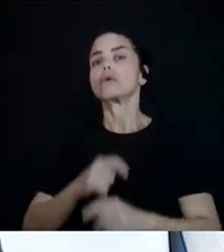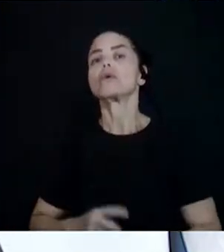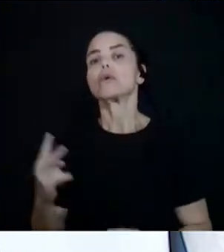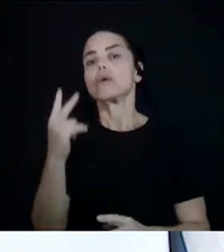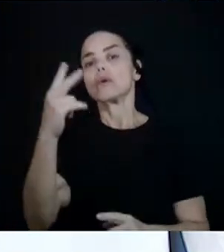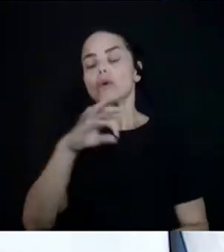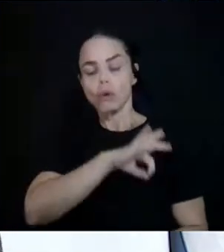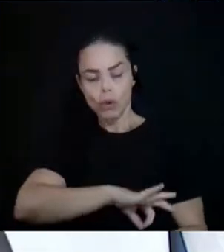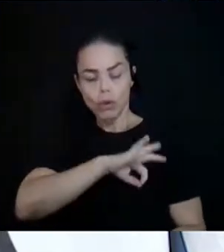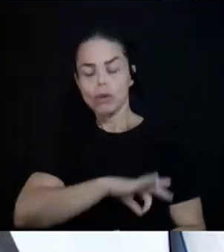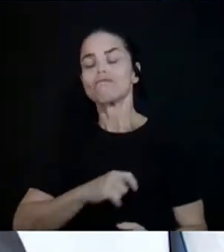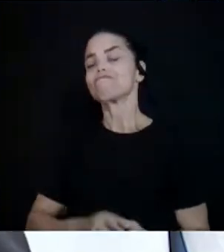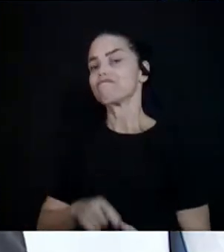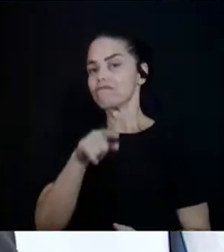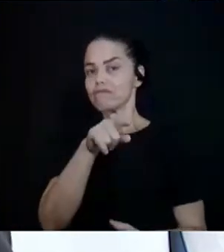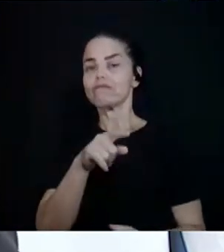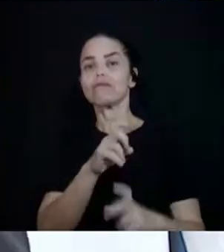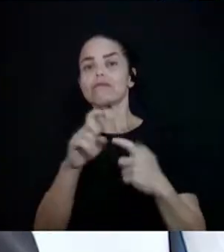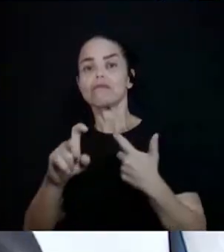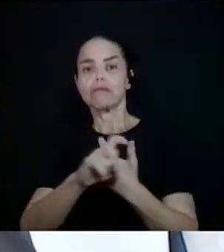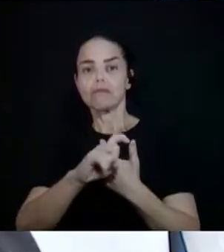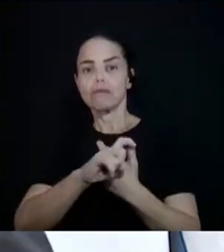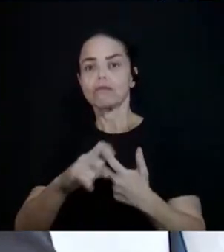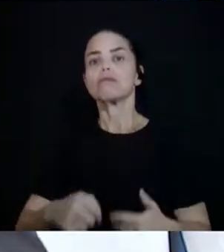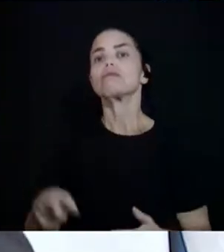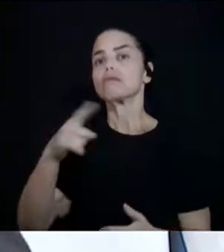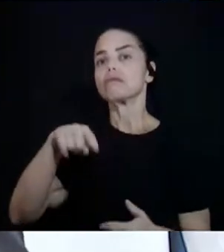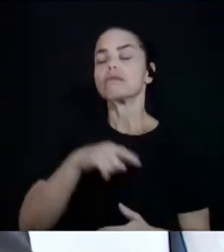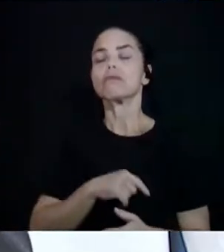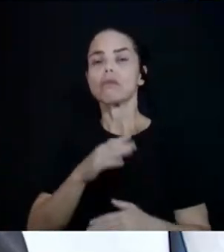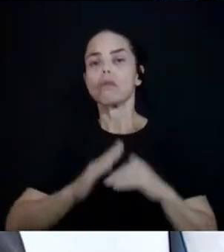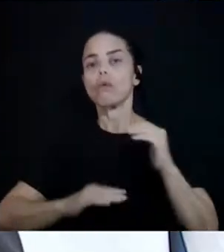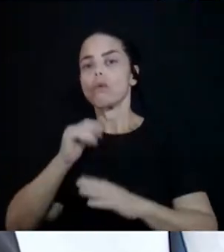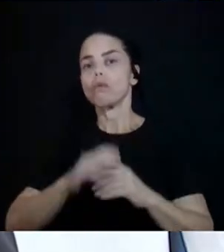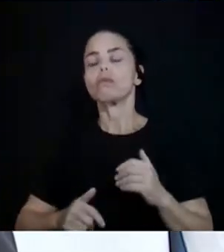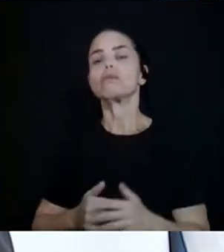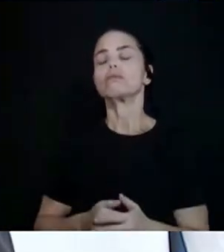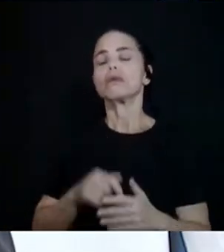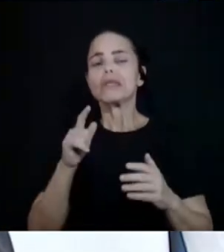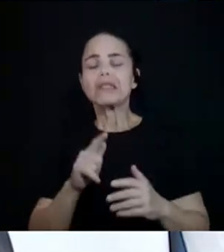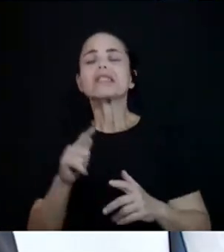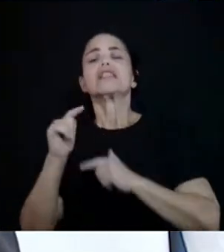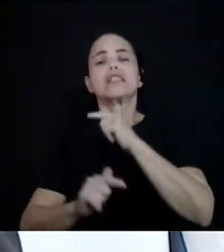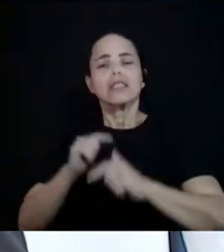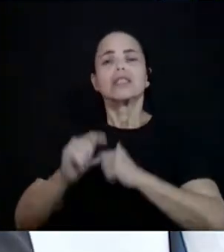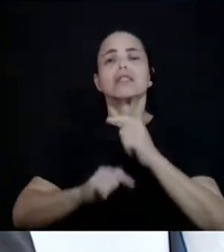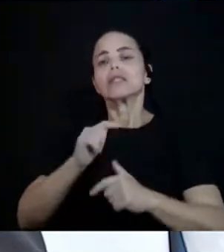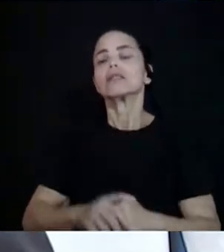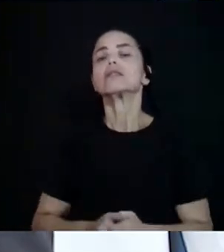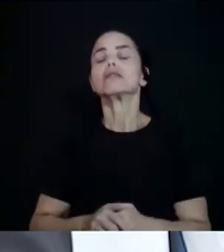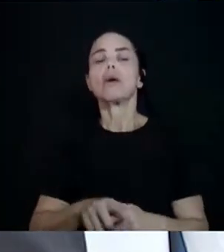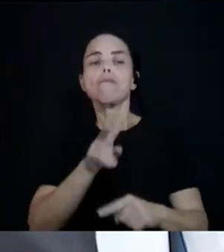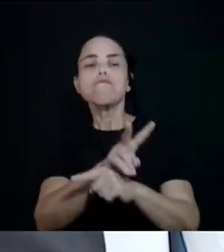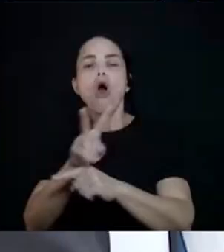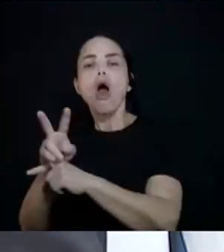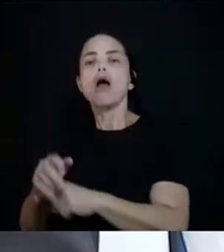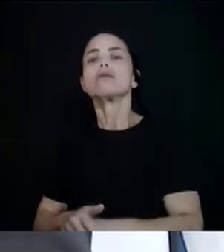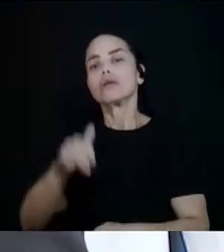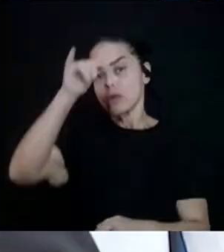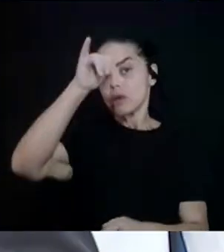por parte do Executivo, do nosso profissional, que muito faz, muitas vezes evitando